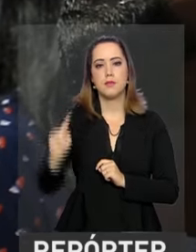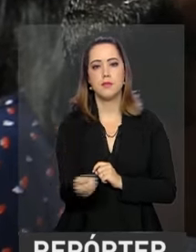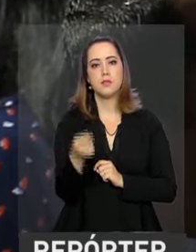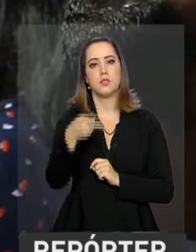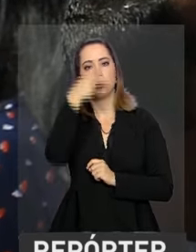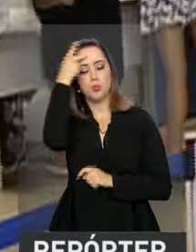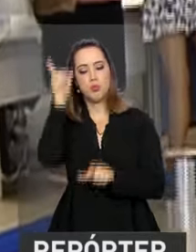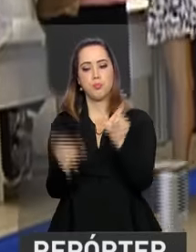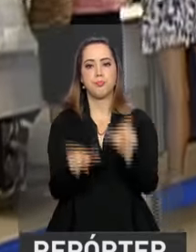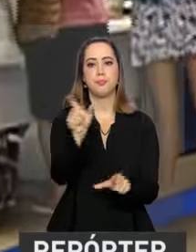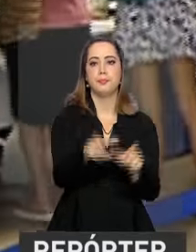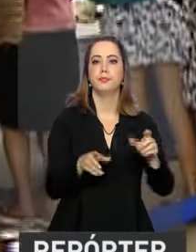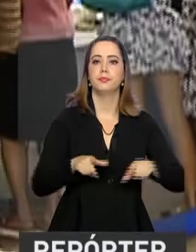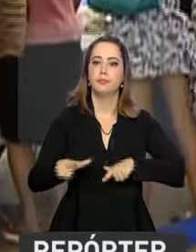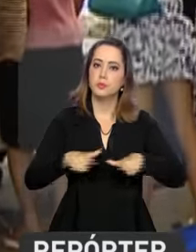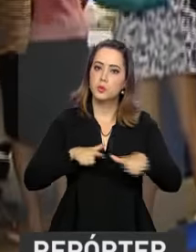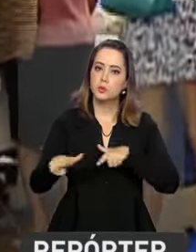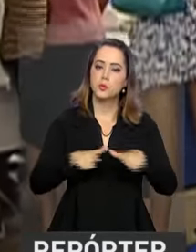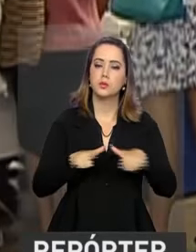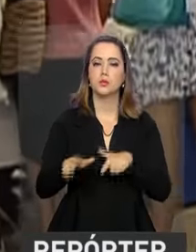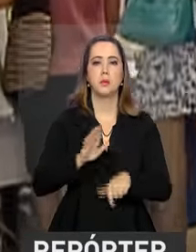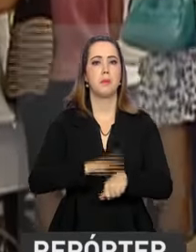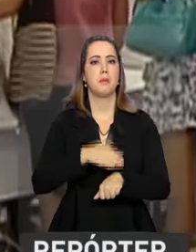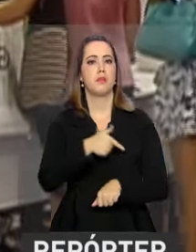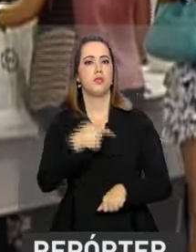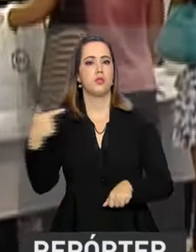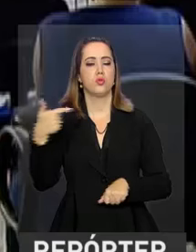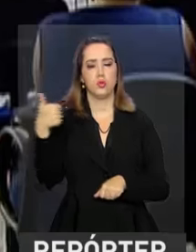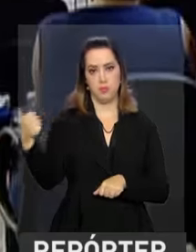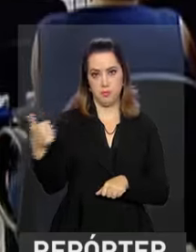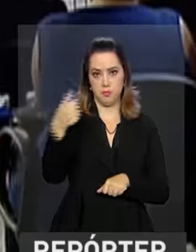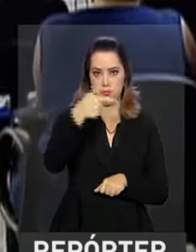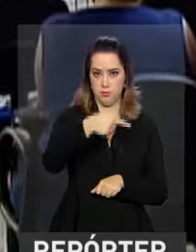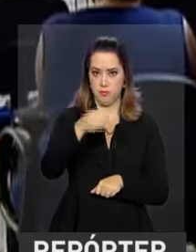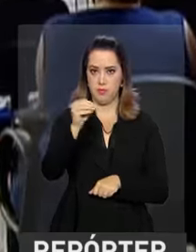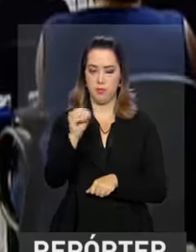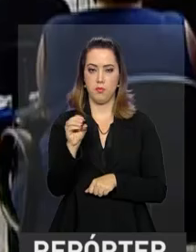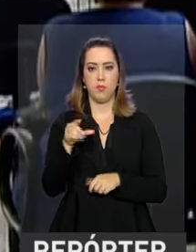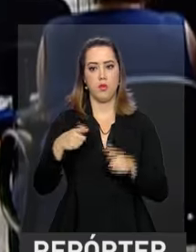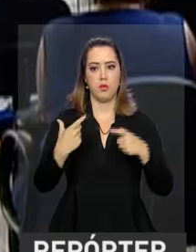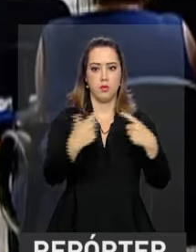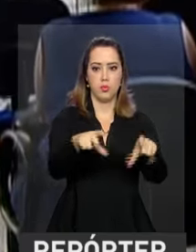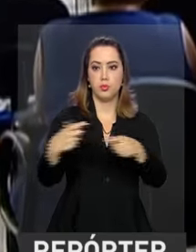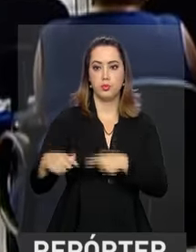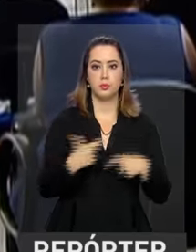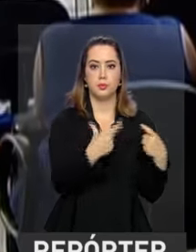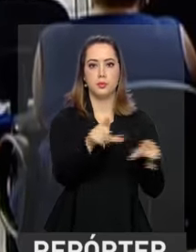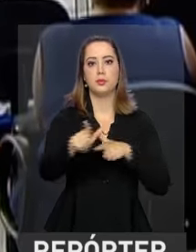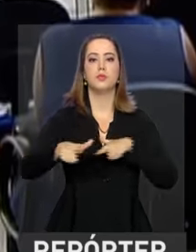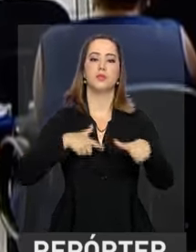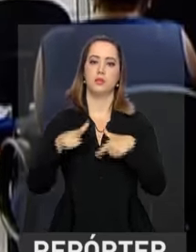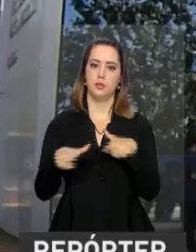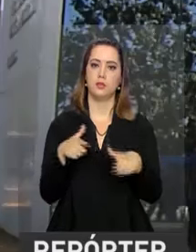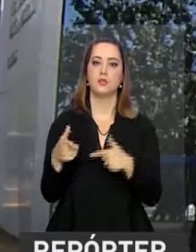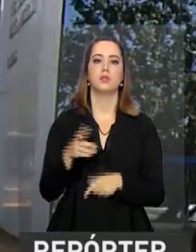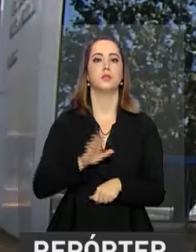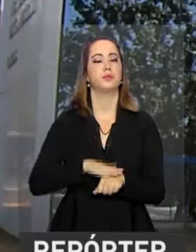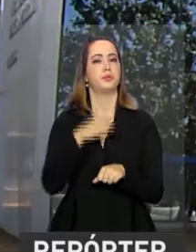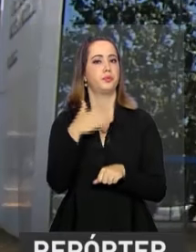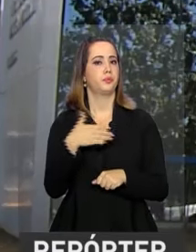13 mil indiretos em 1.700 postos de atendimento. Essa estrutura permitiu transferir só em